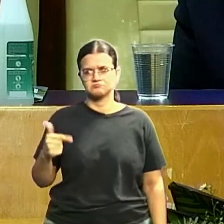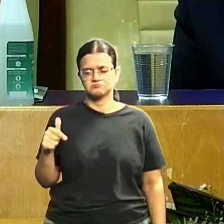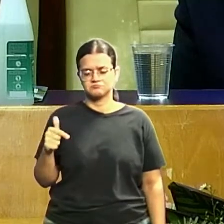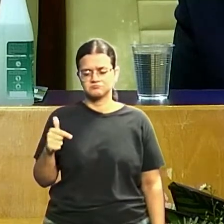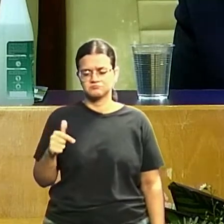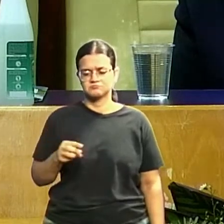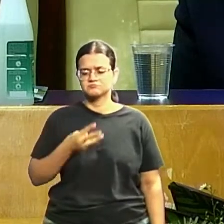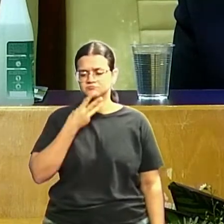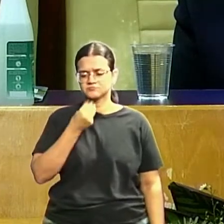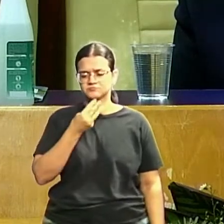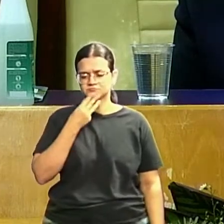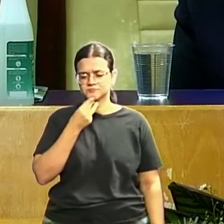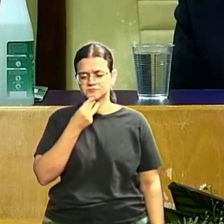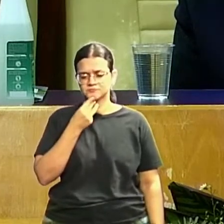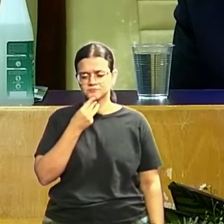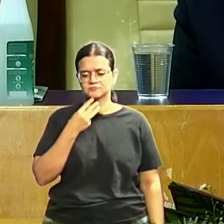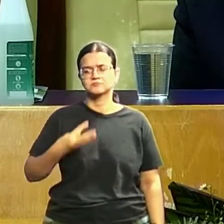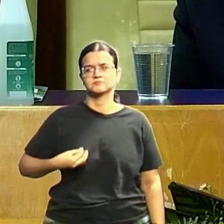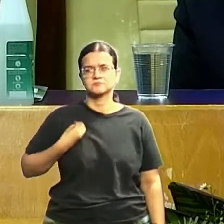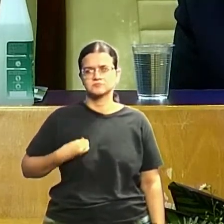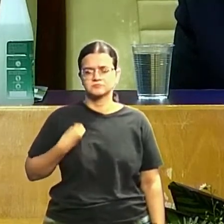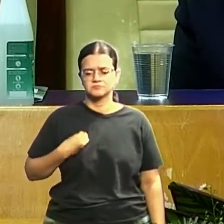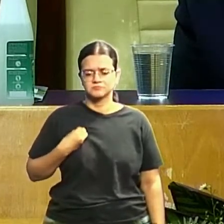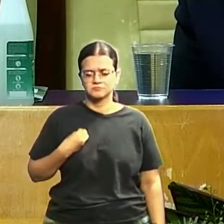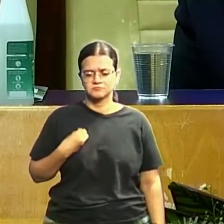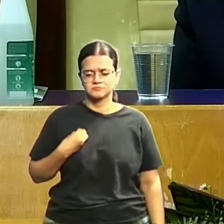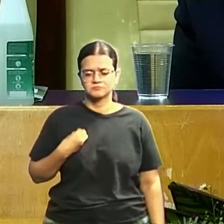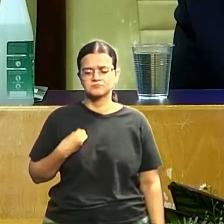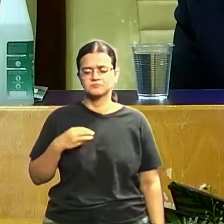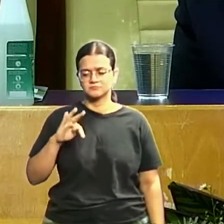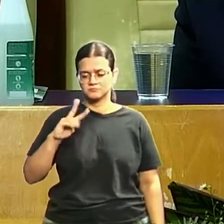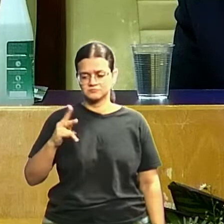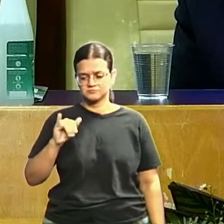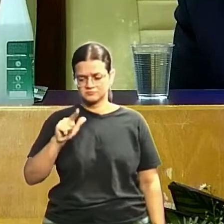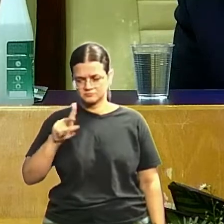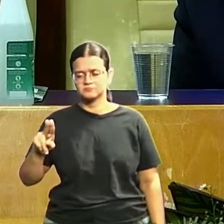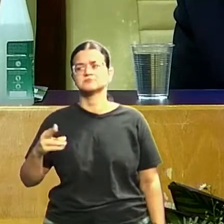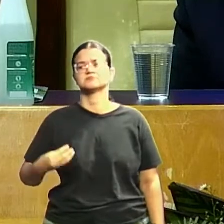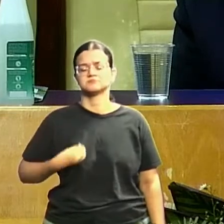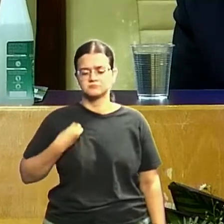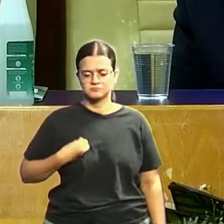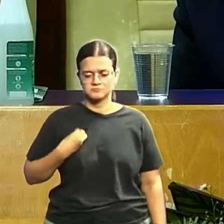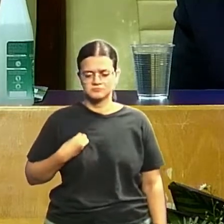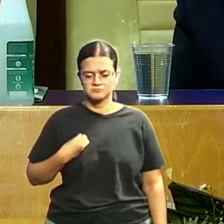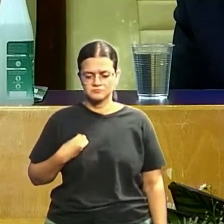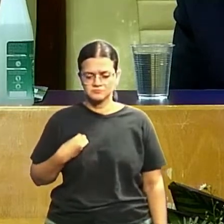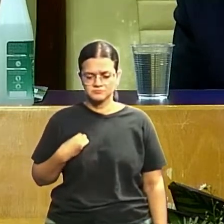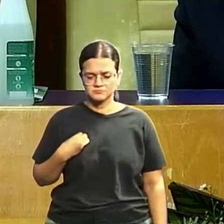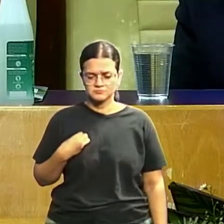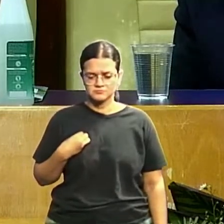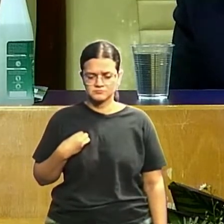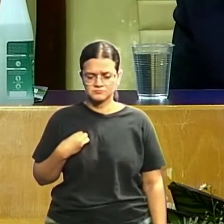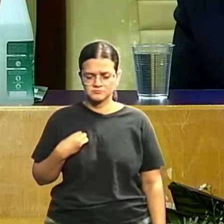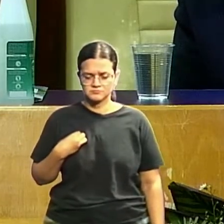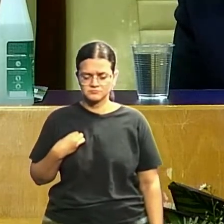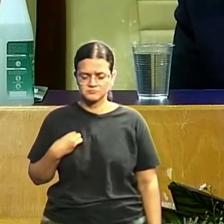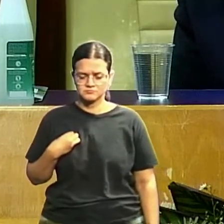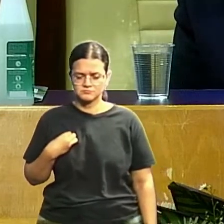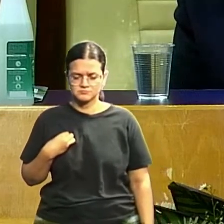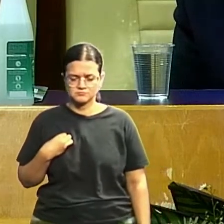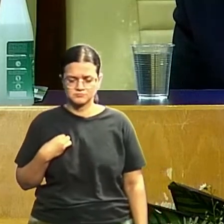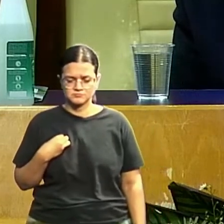ausente. William Veloso, presente. Tiago Guiotti, presente. Ele está fora da